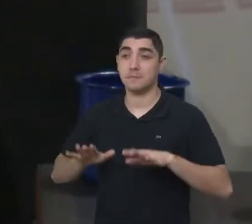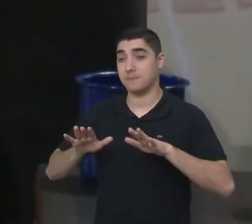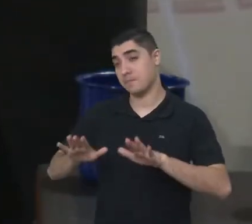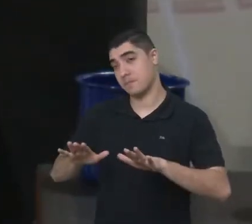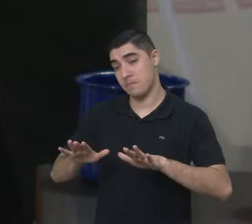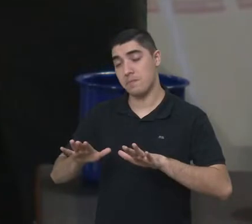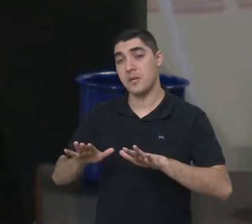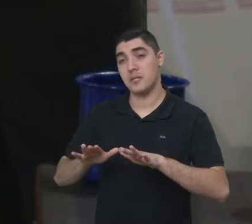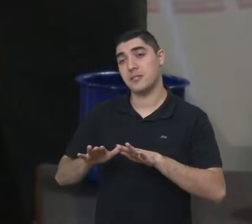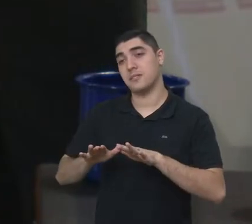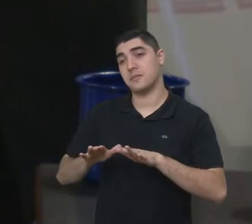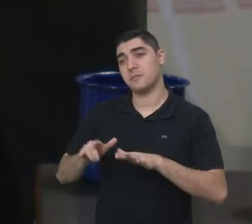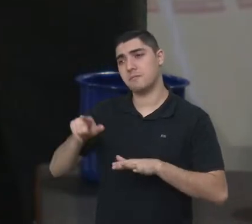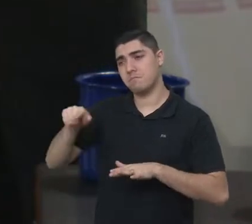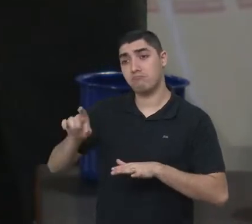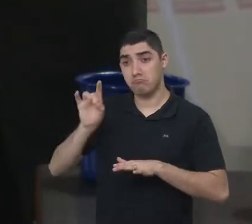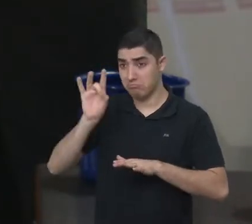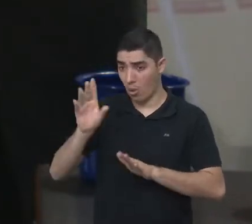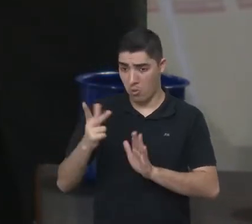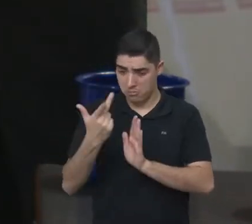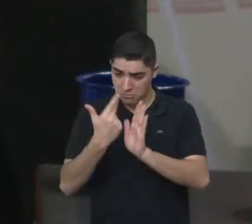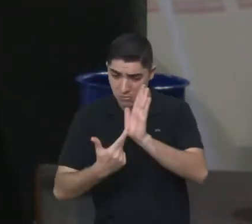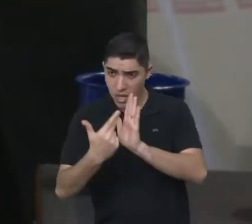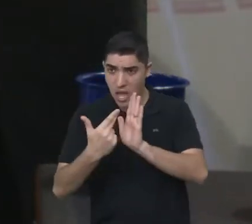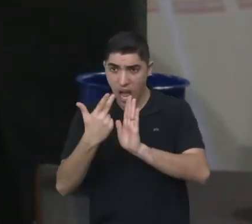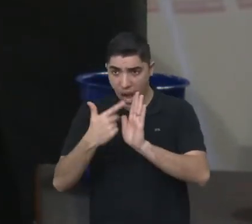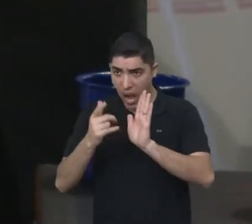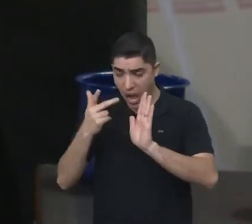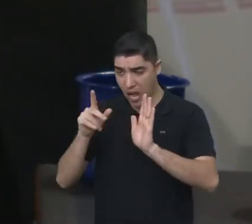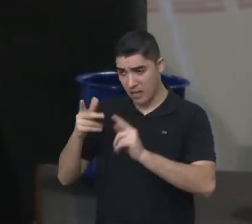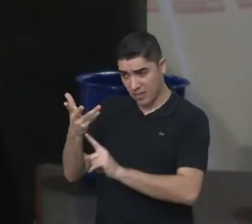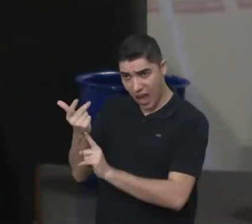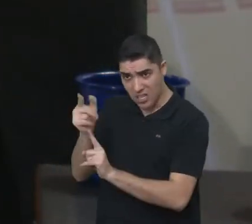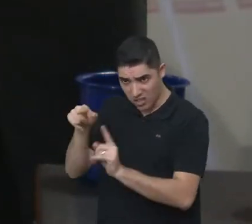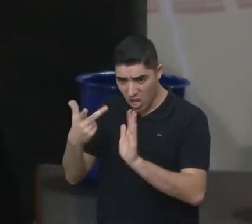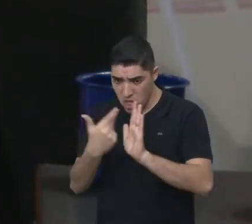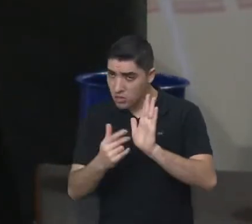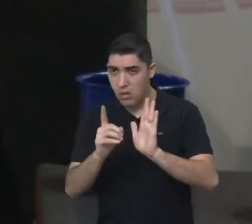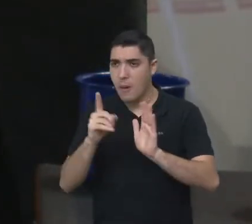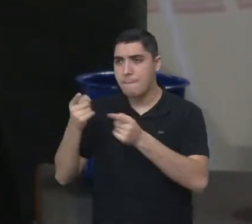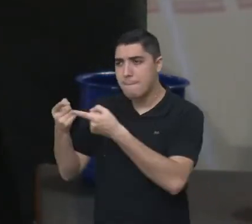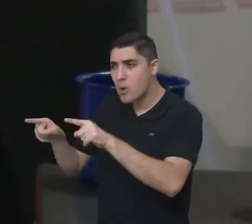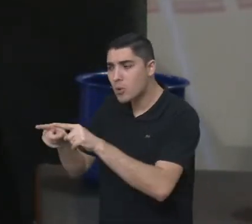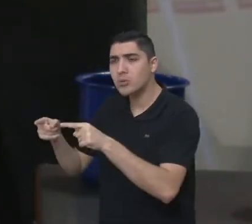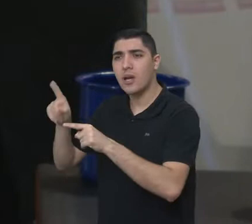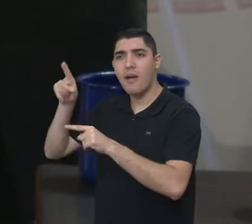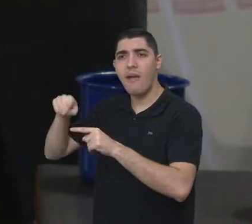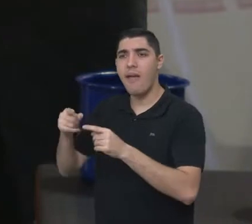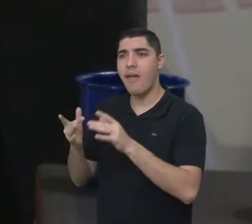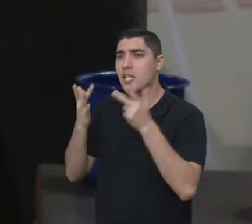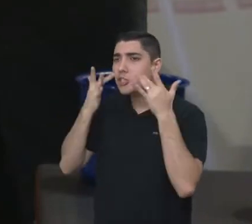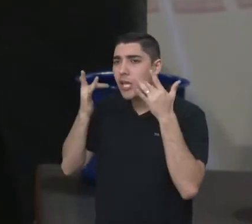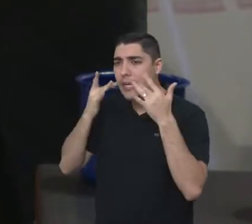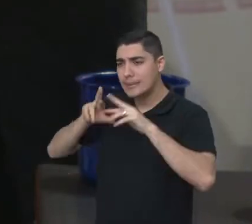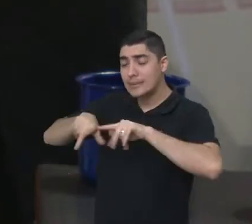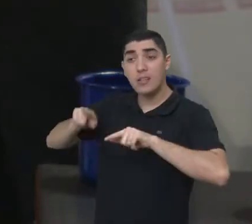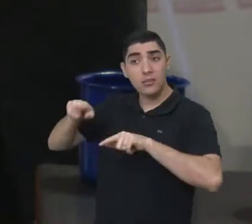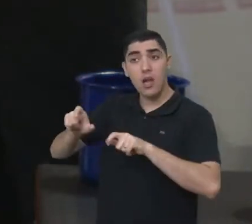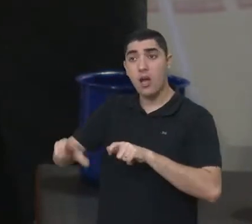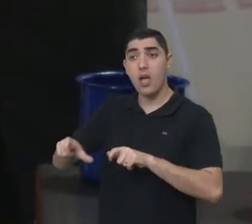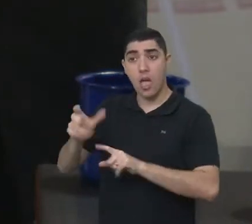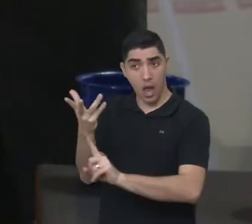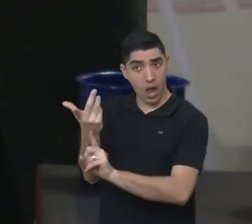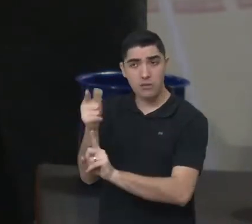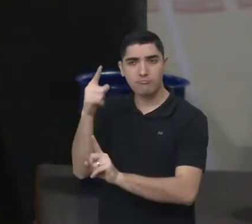você, não só em desenhar, né, a arte é tudo, é música, é teatro, né, então você aprende a ser criativo, a